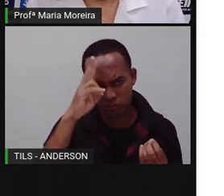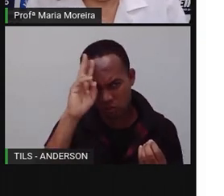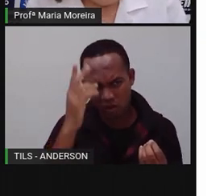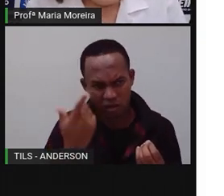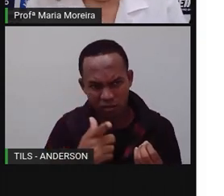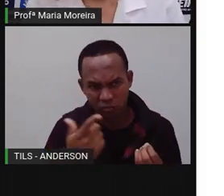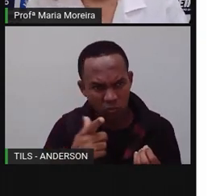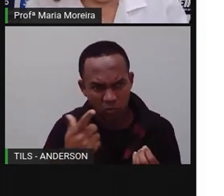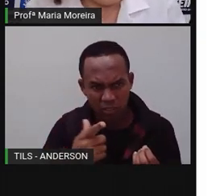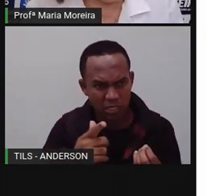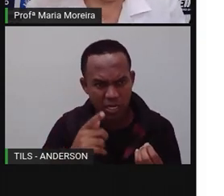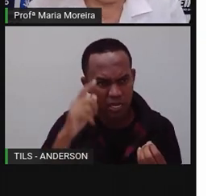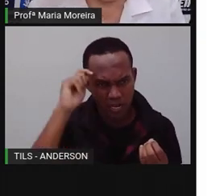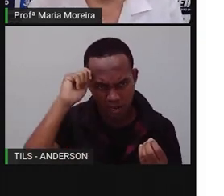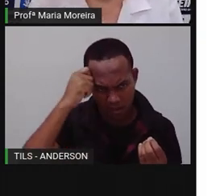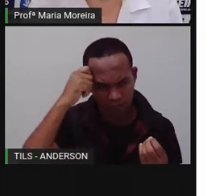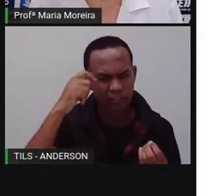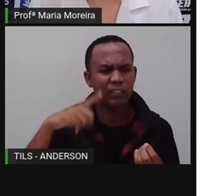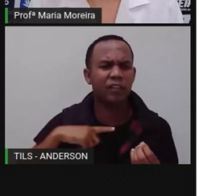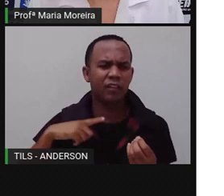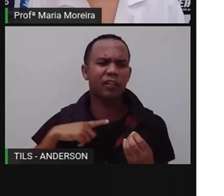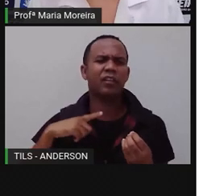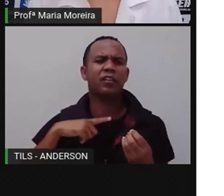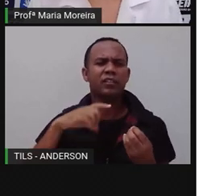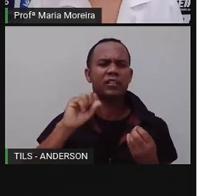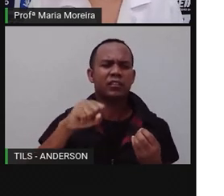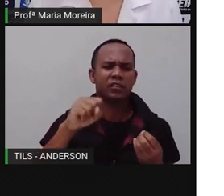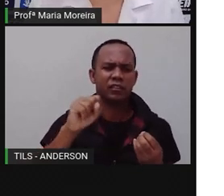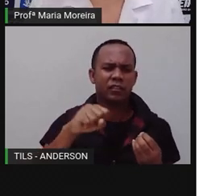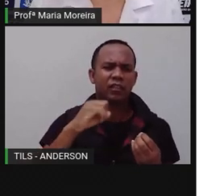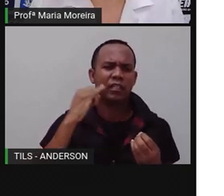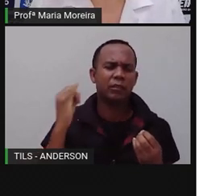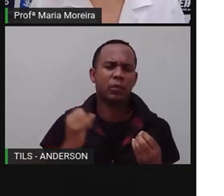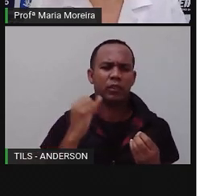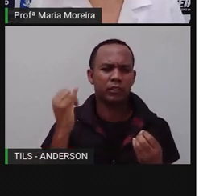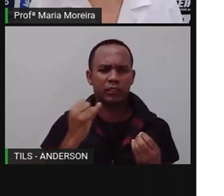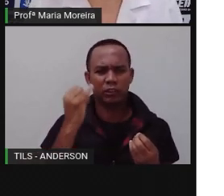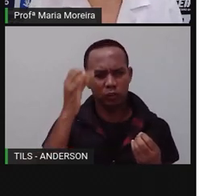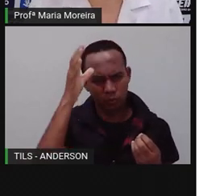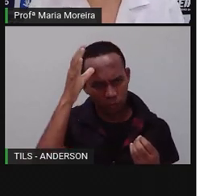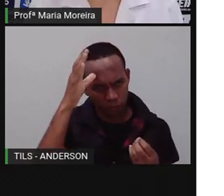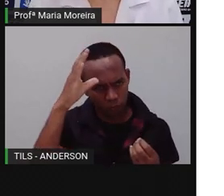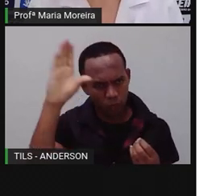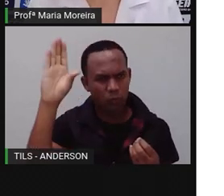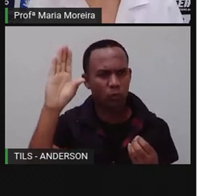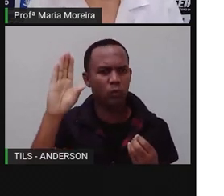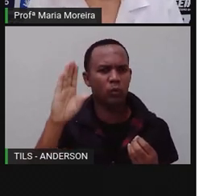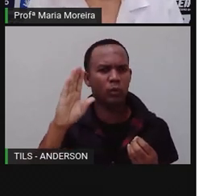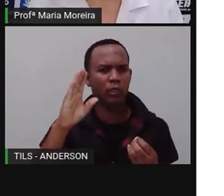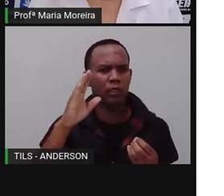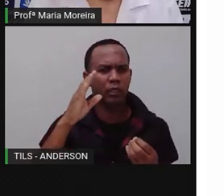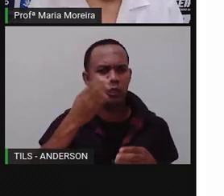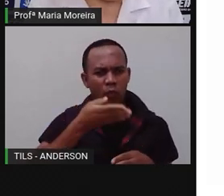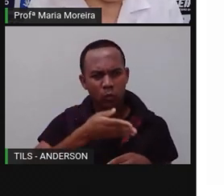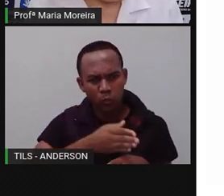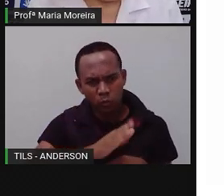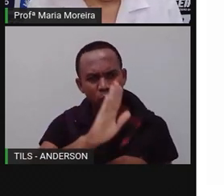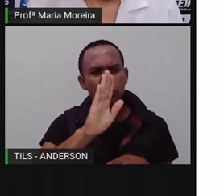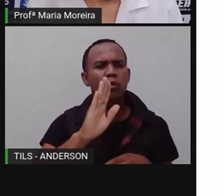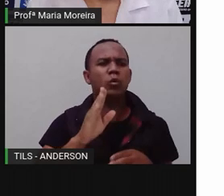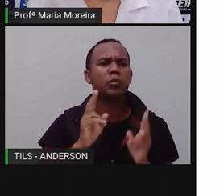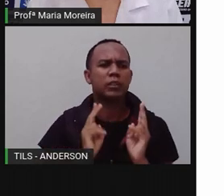sim muitas e muito importantes, né? Ela compõe os costumes e as tradições, a mitologia. Você